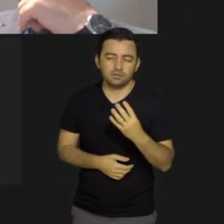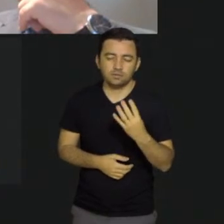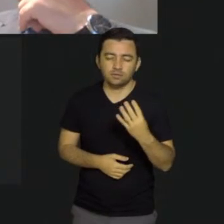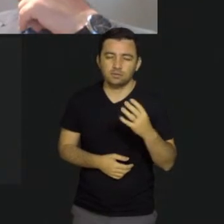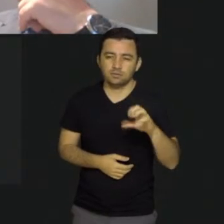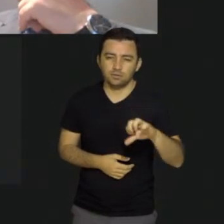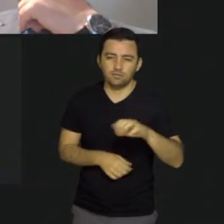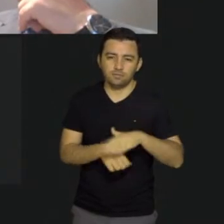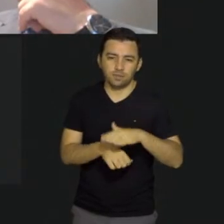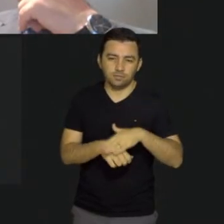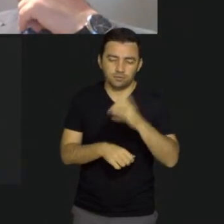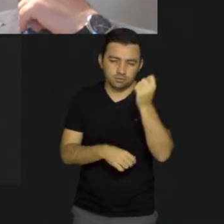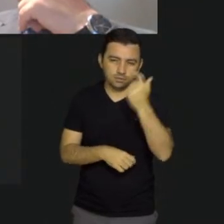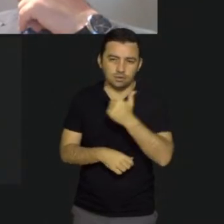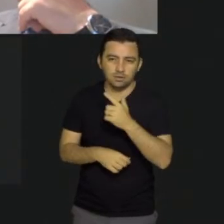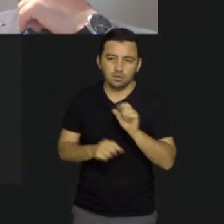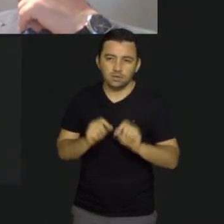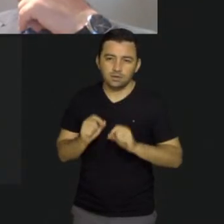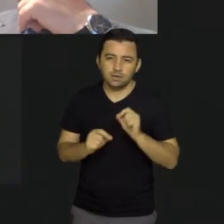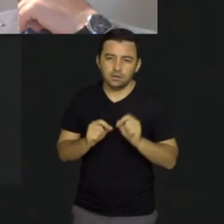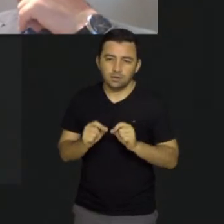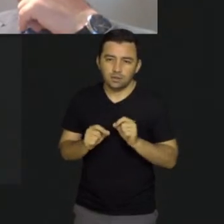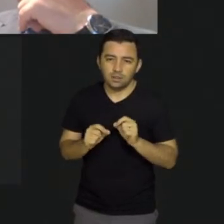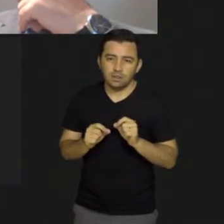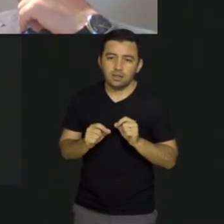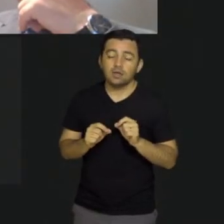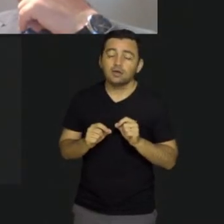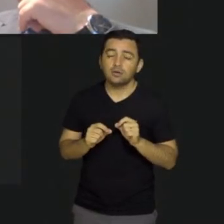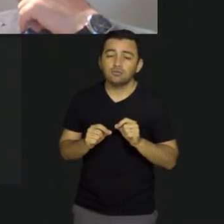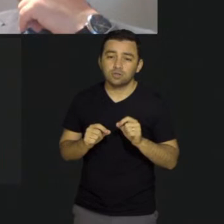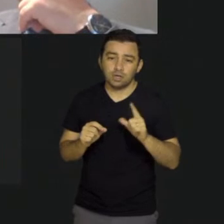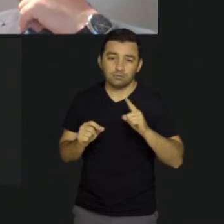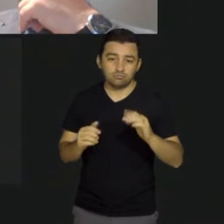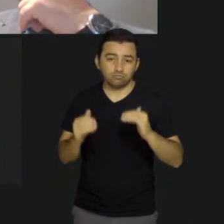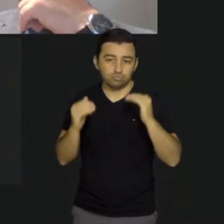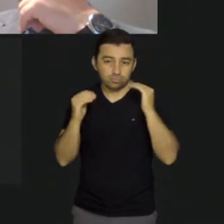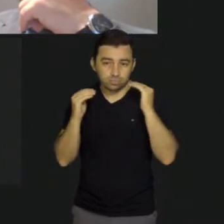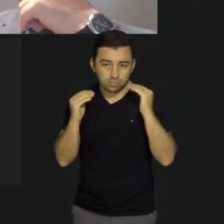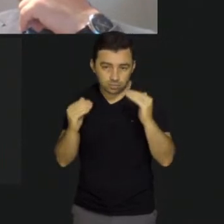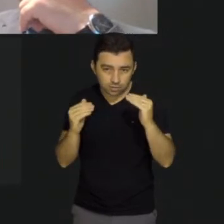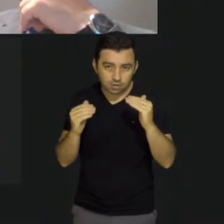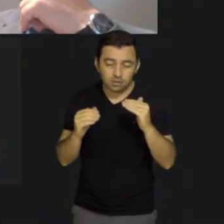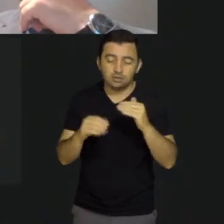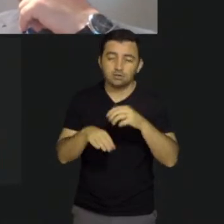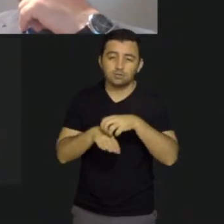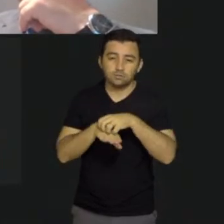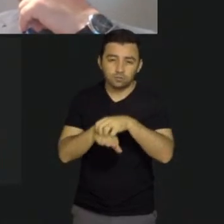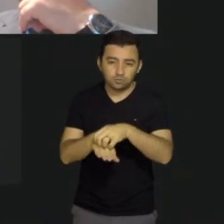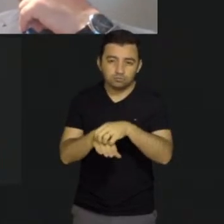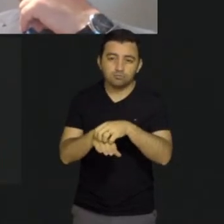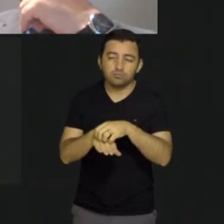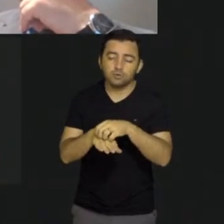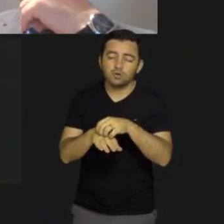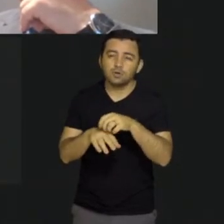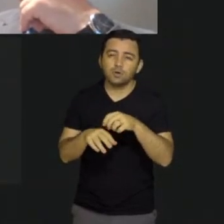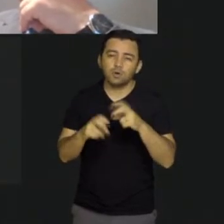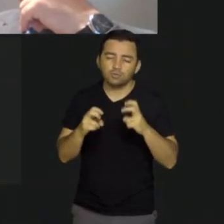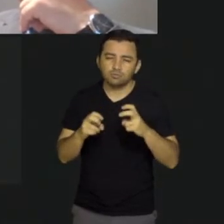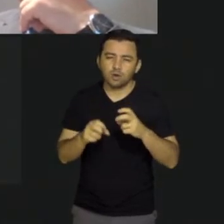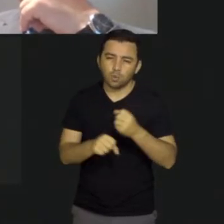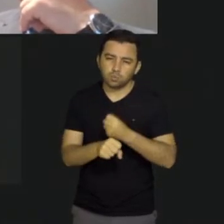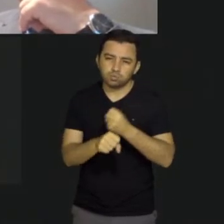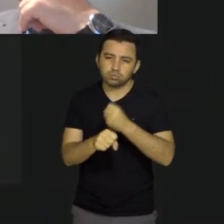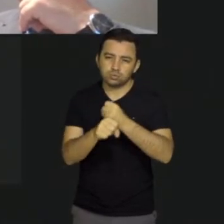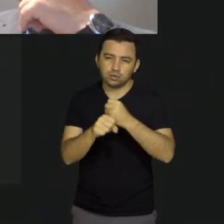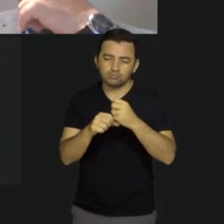deputado Lunelli, manifestando apelo ao superintendente do Departamento Nacional de Infraestrutura e Transportes pela construção de faixas adicionais em